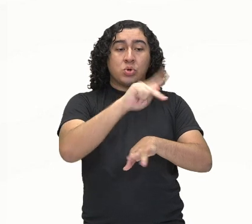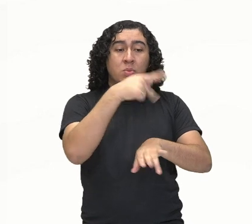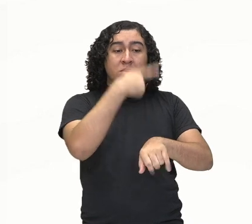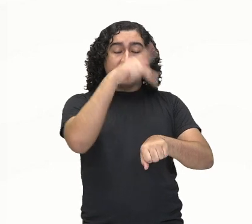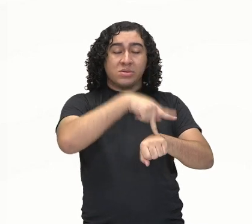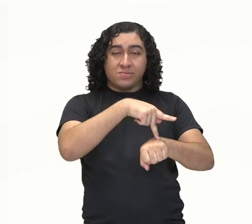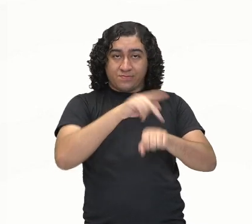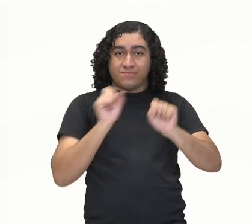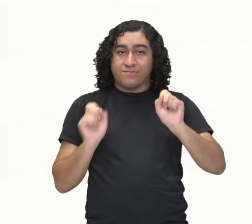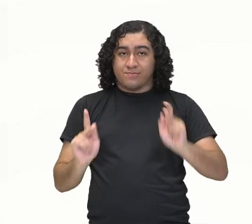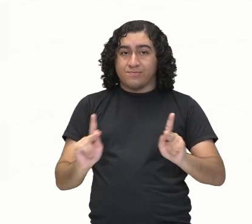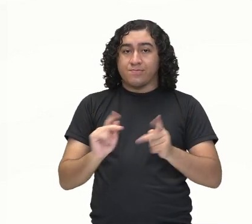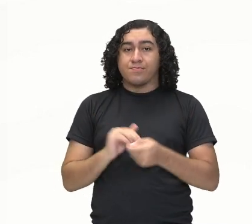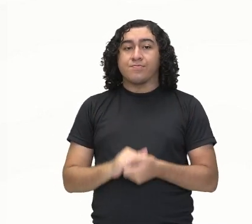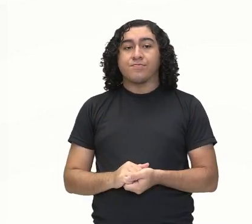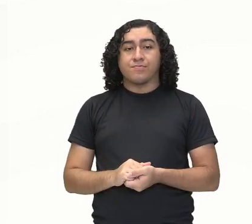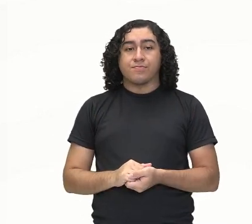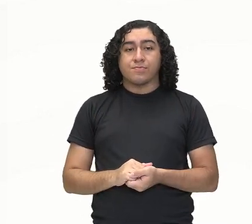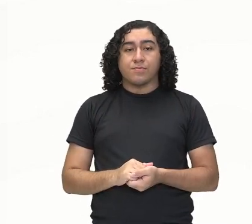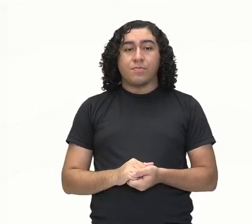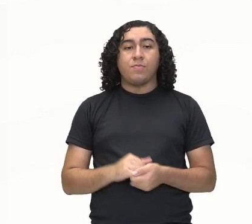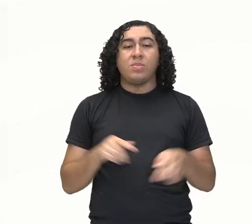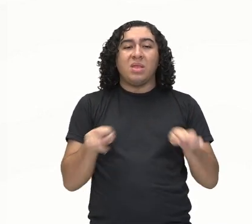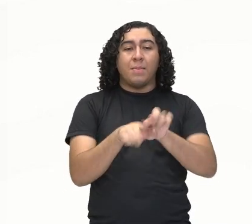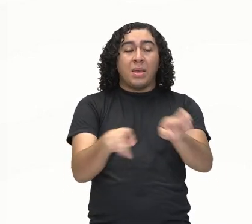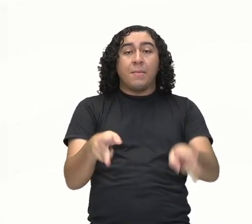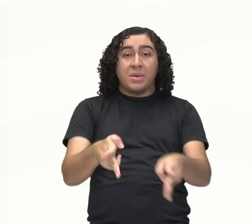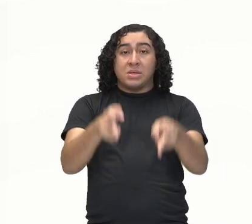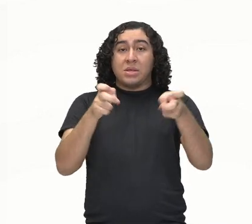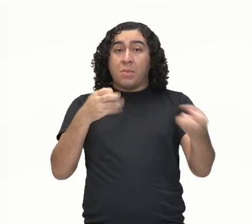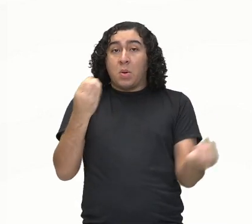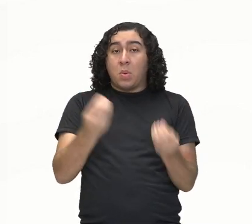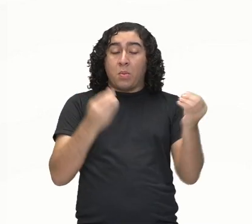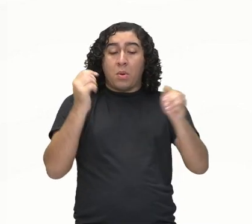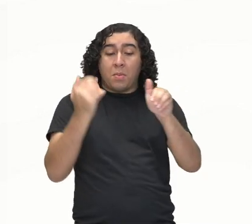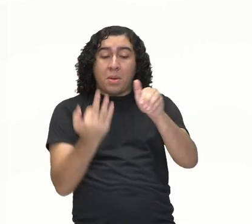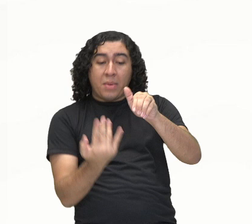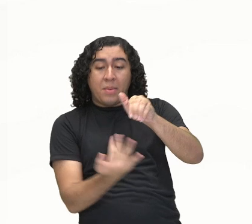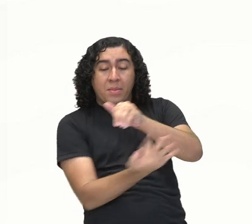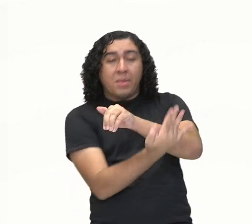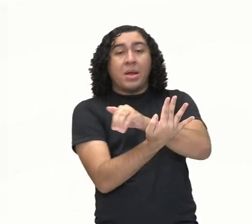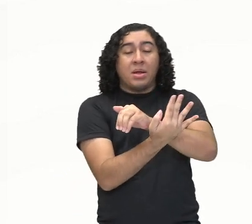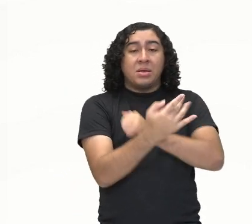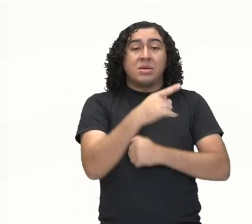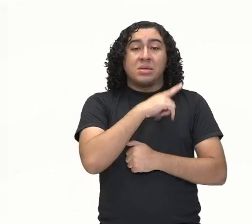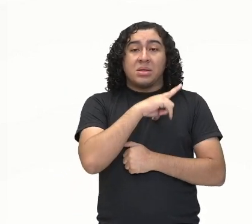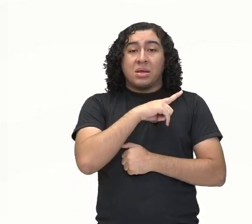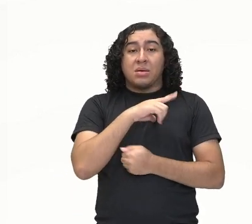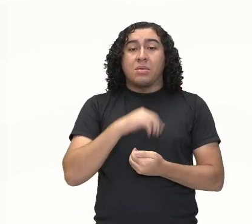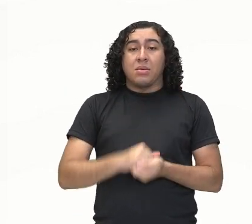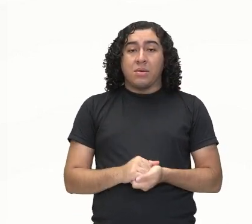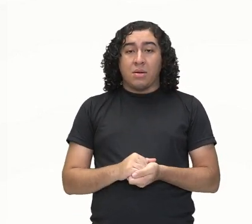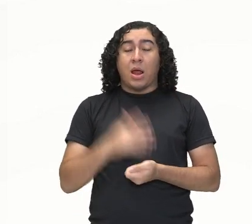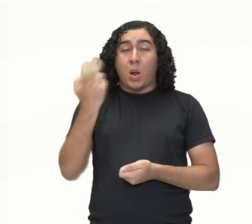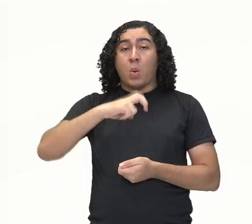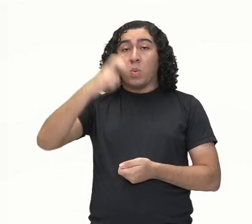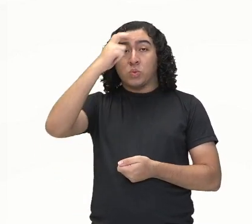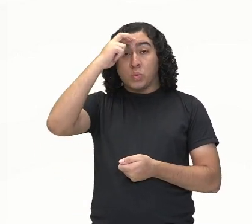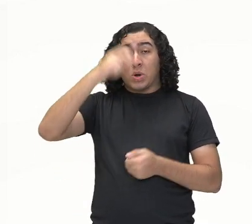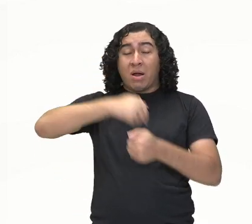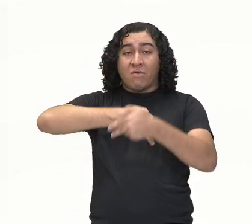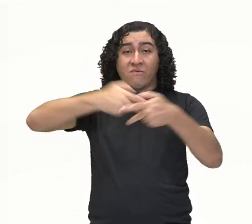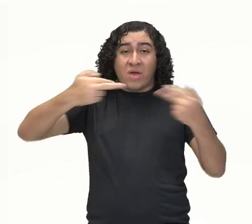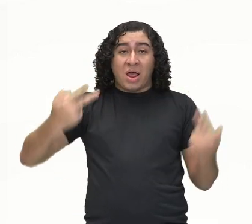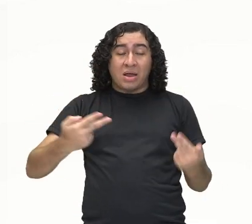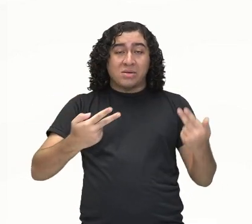países, tá bom? E a gente observa também nesse fluxo migratório o aumento das diversidades culturais, tá bom?